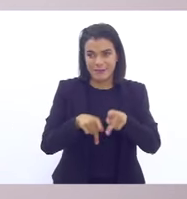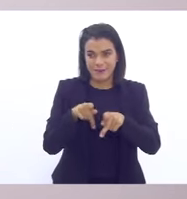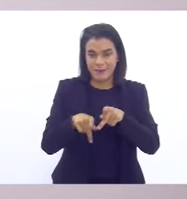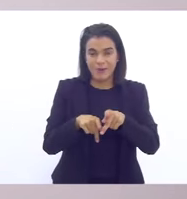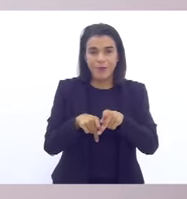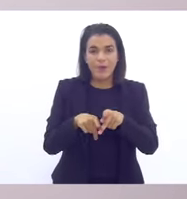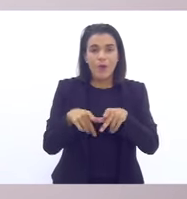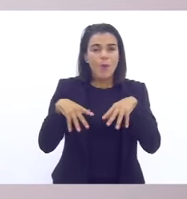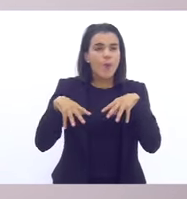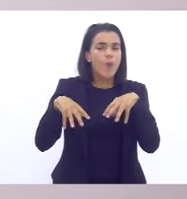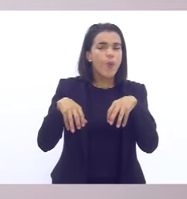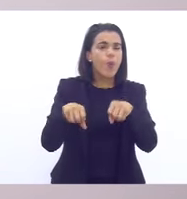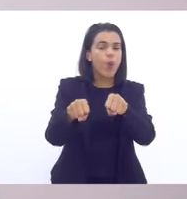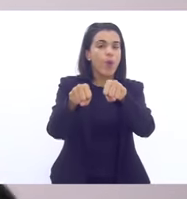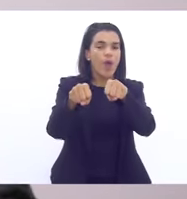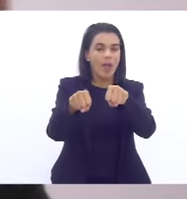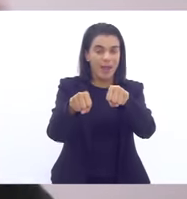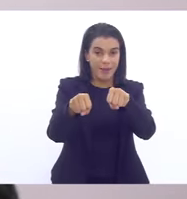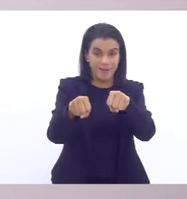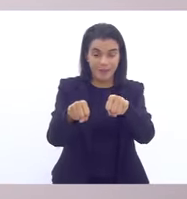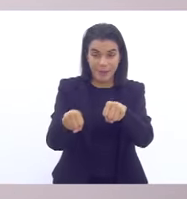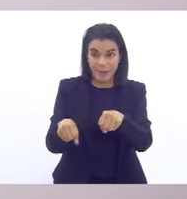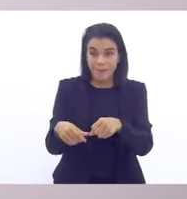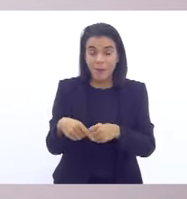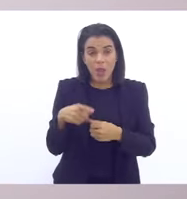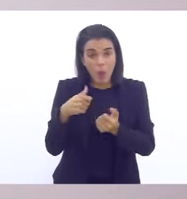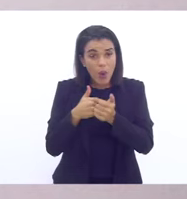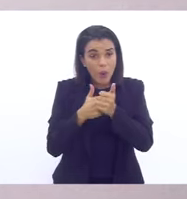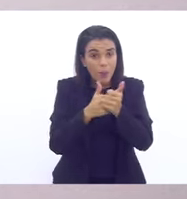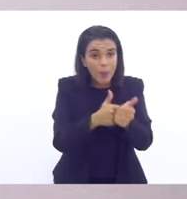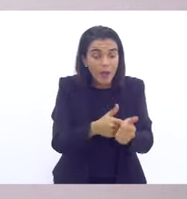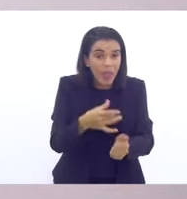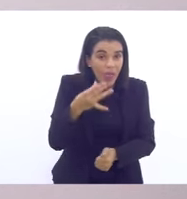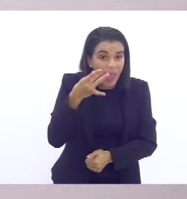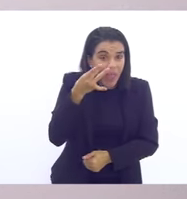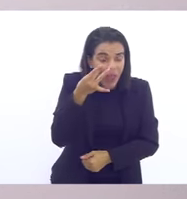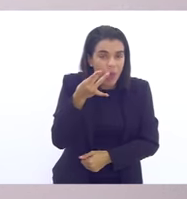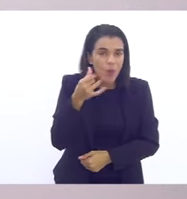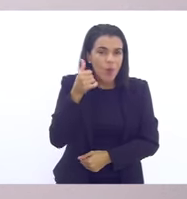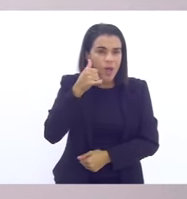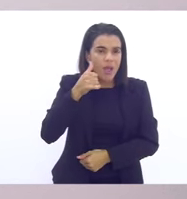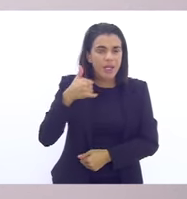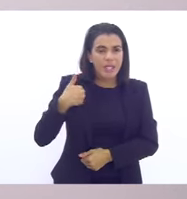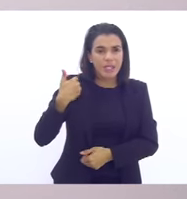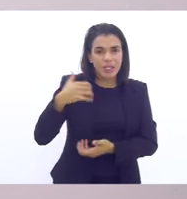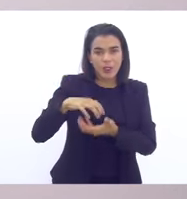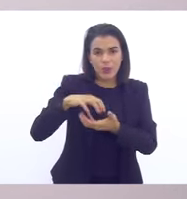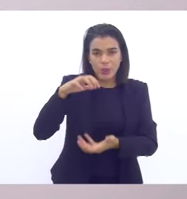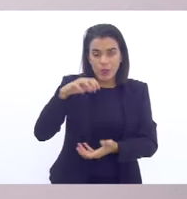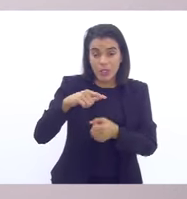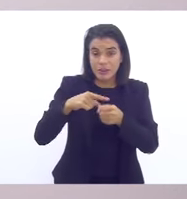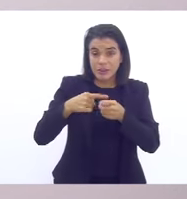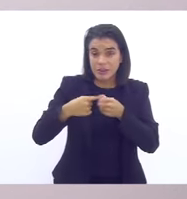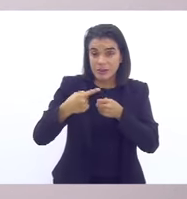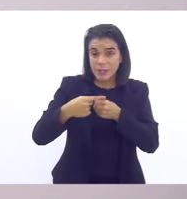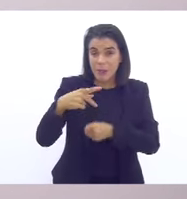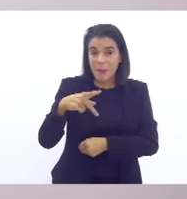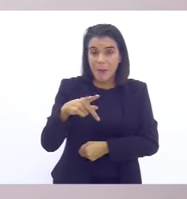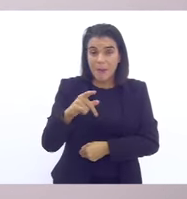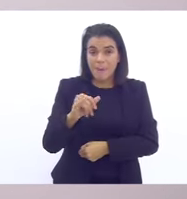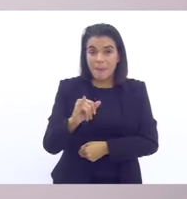sem energia. Acompanhei o sofrimento de uma senhora no município de